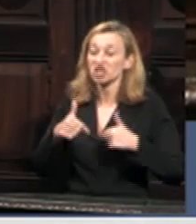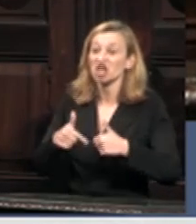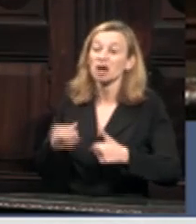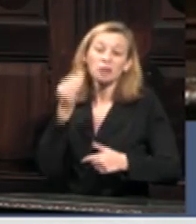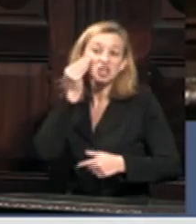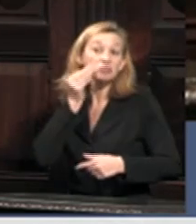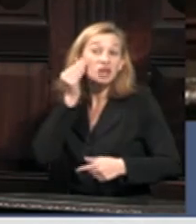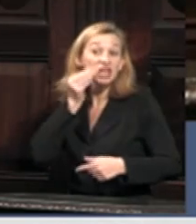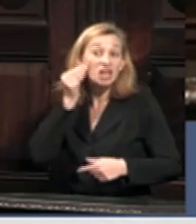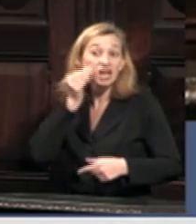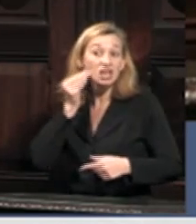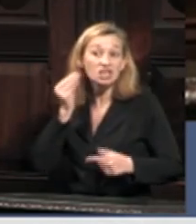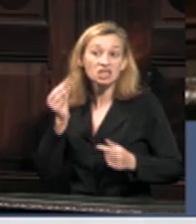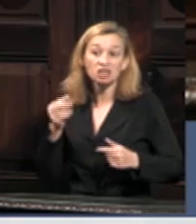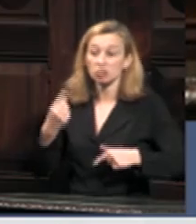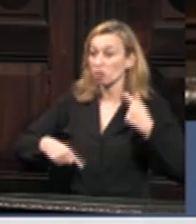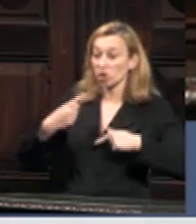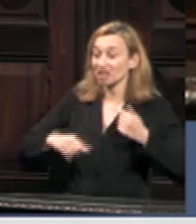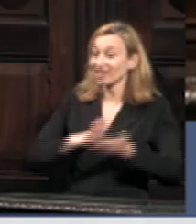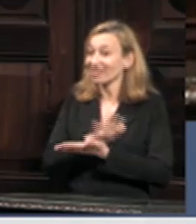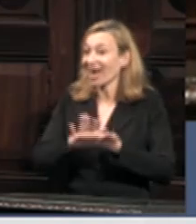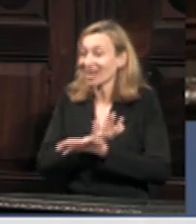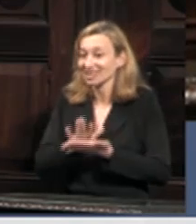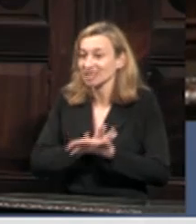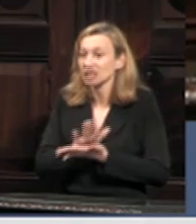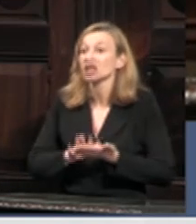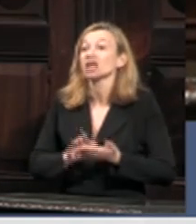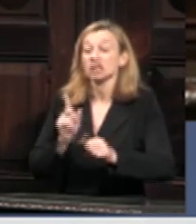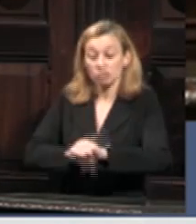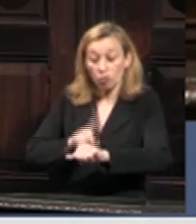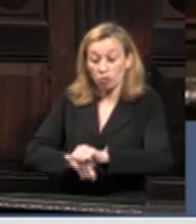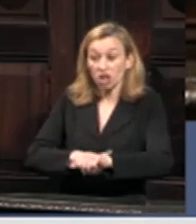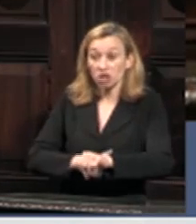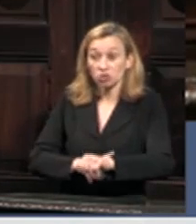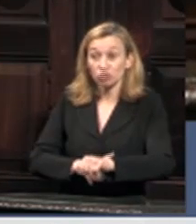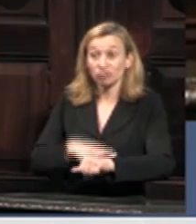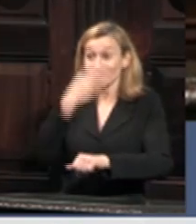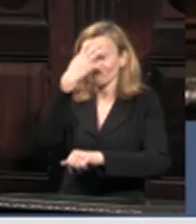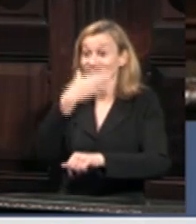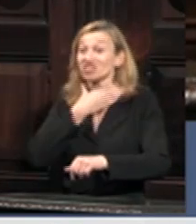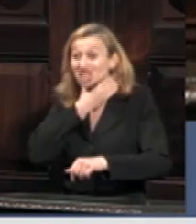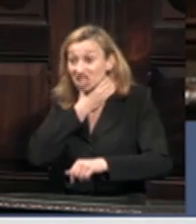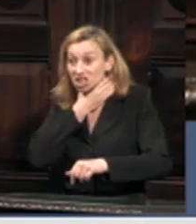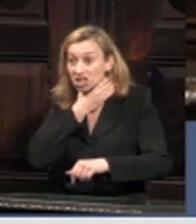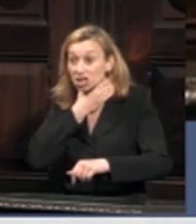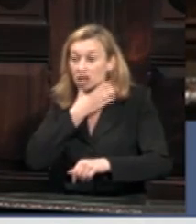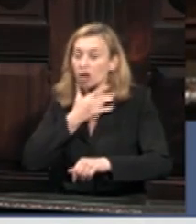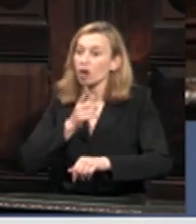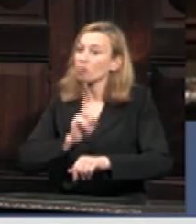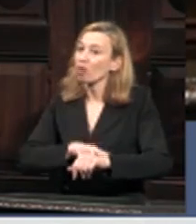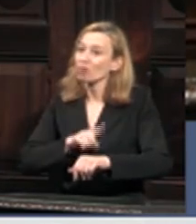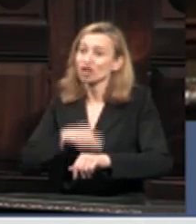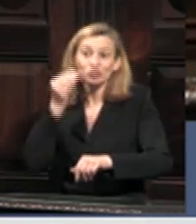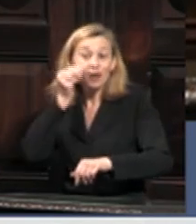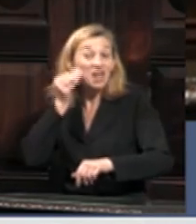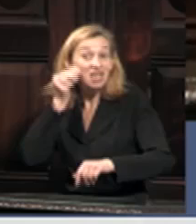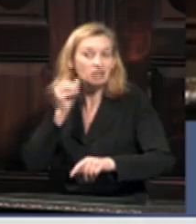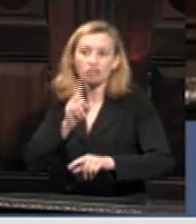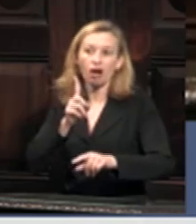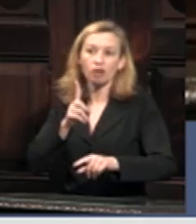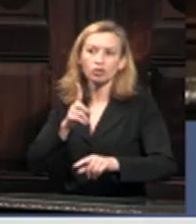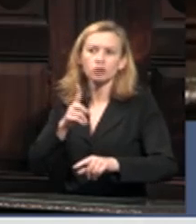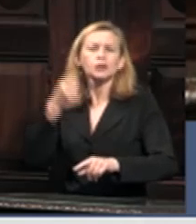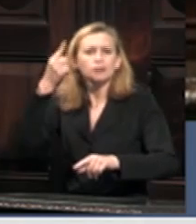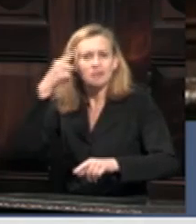experiência no Poder Executivo. E nesse momento de crise, não é o momento de experiência. É o momento de reflexão,